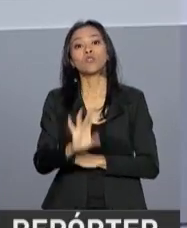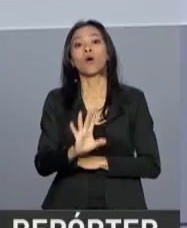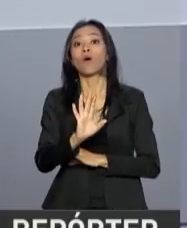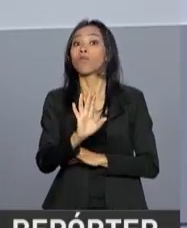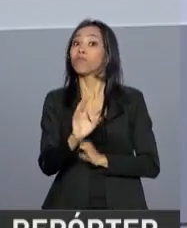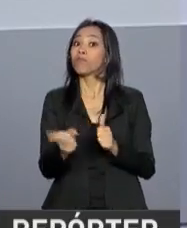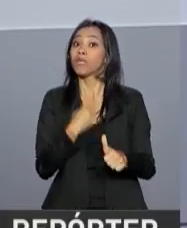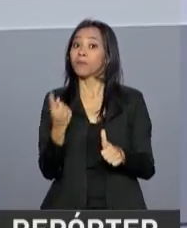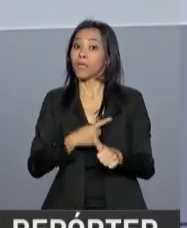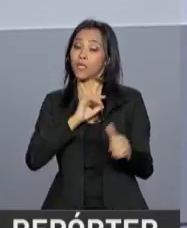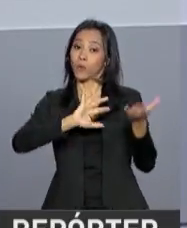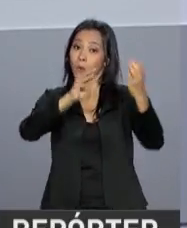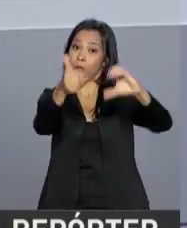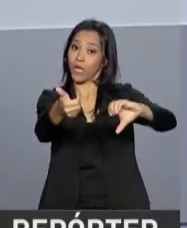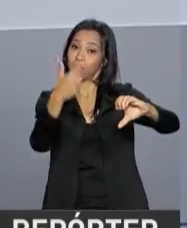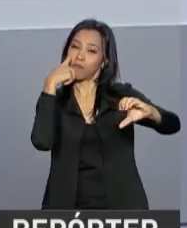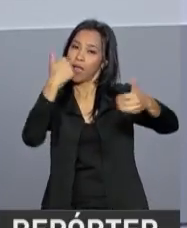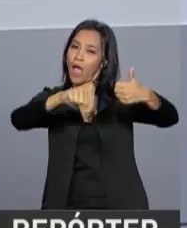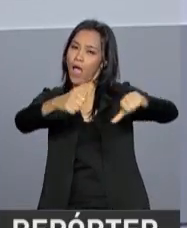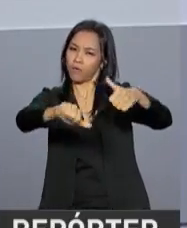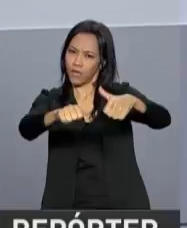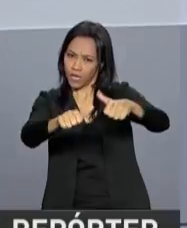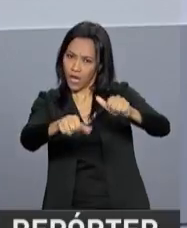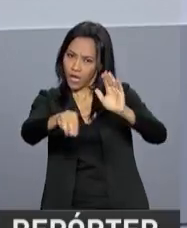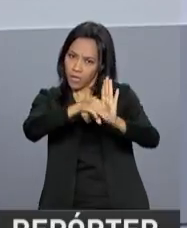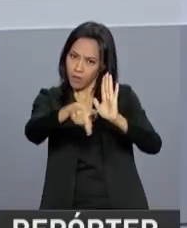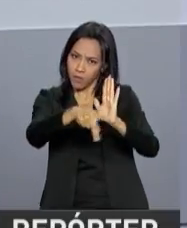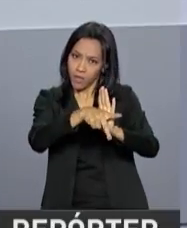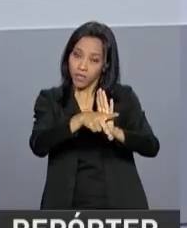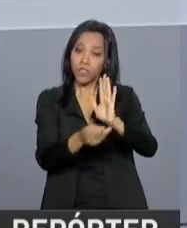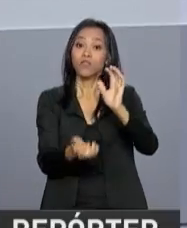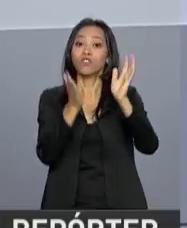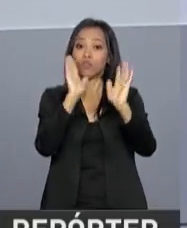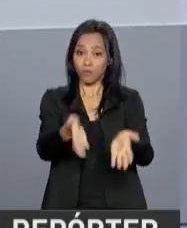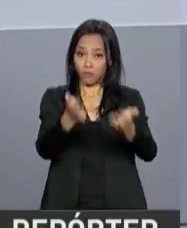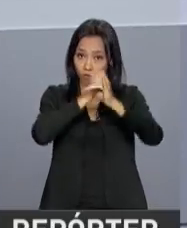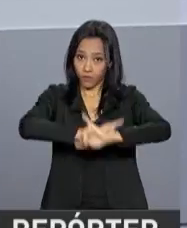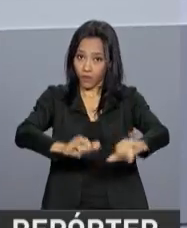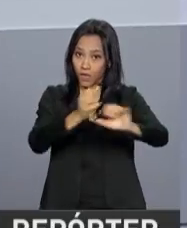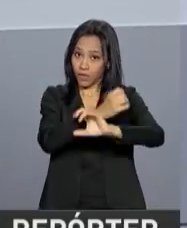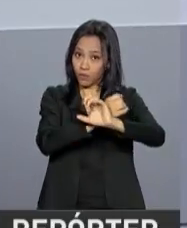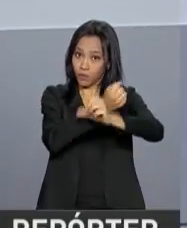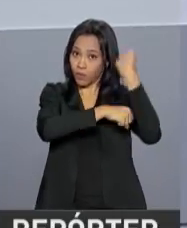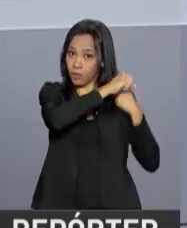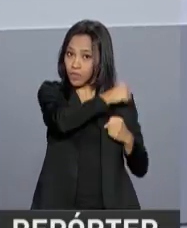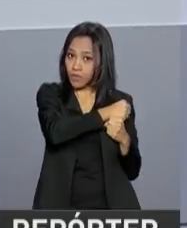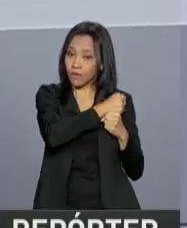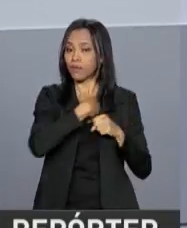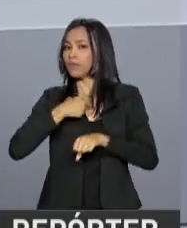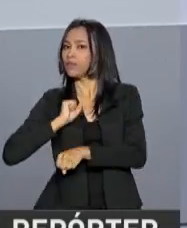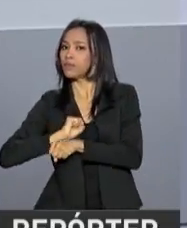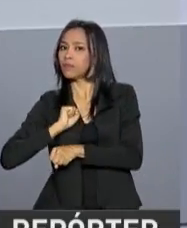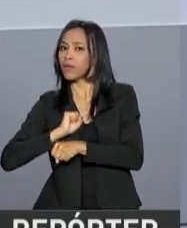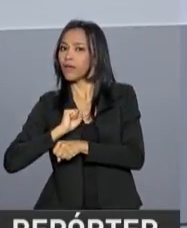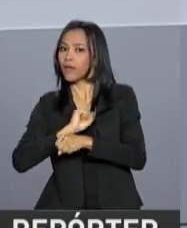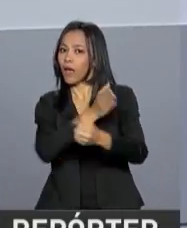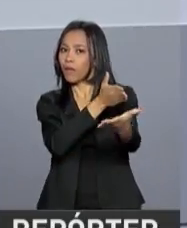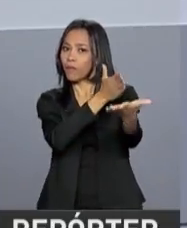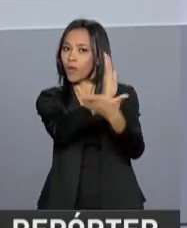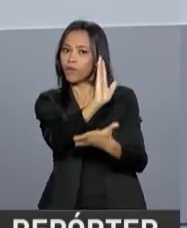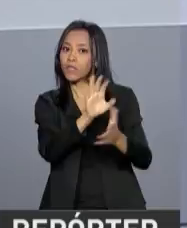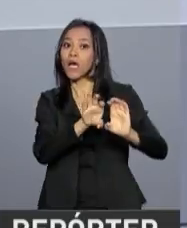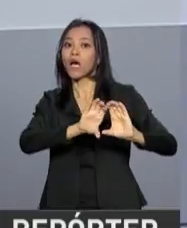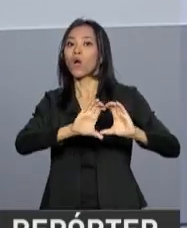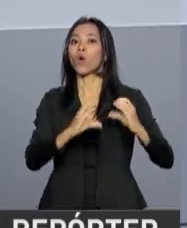Nacional aprovar a medida provisória publicada no ano passado pelo governo e que atualmente aguarda a aprovação na